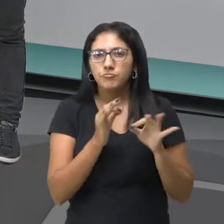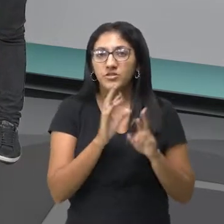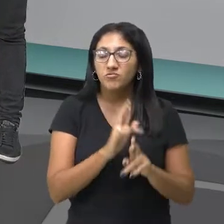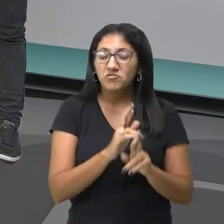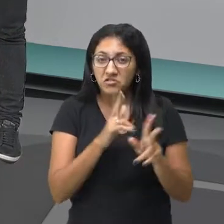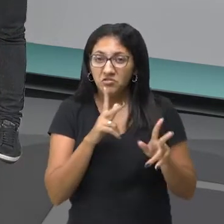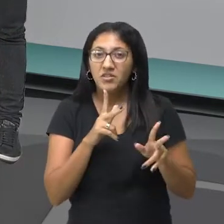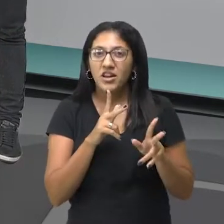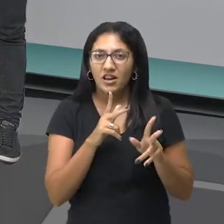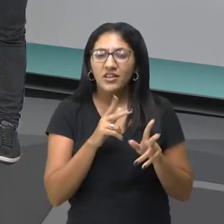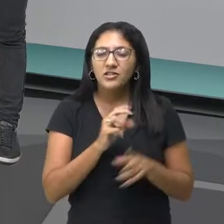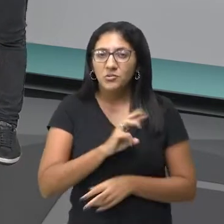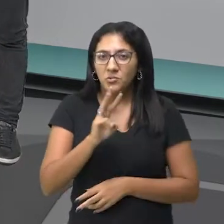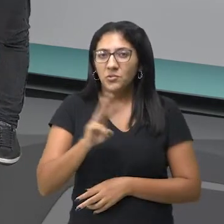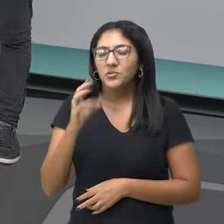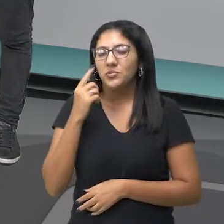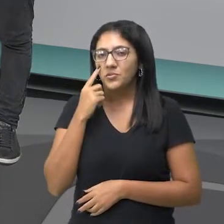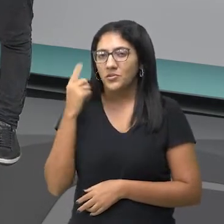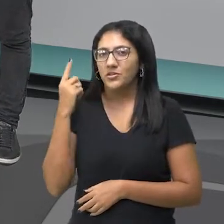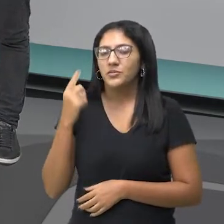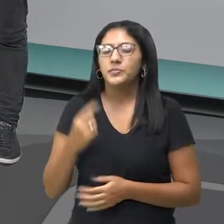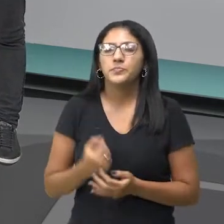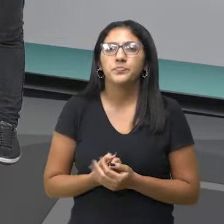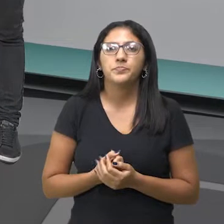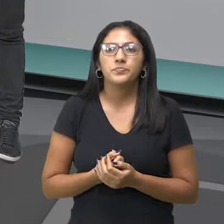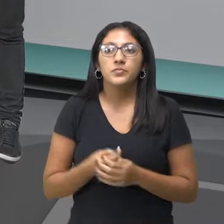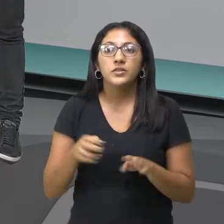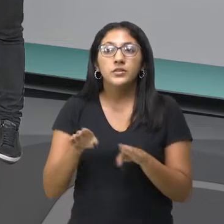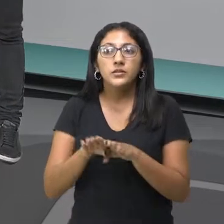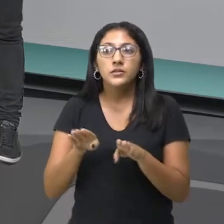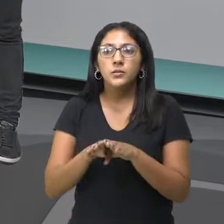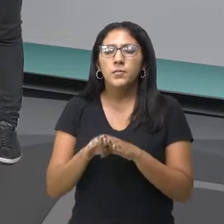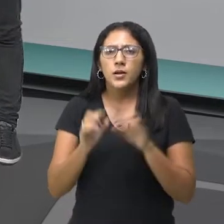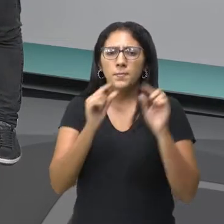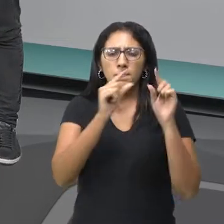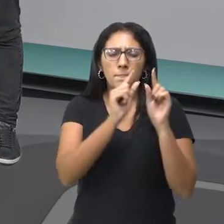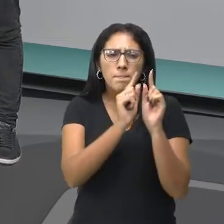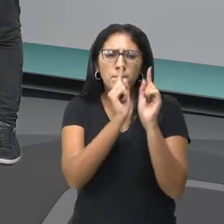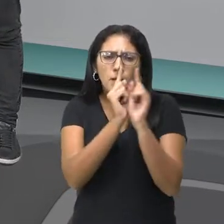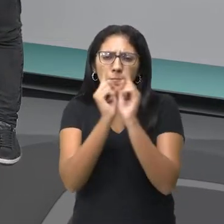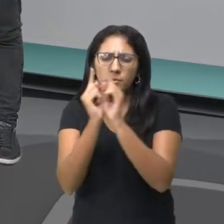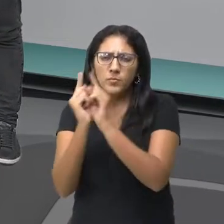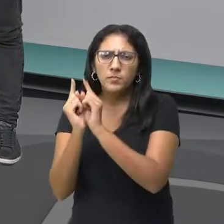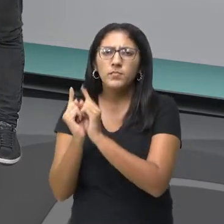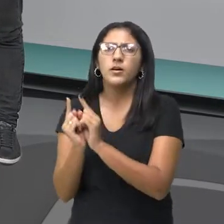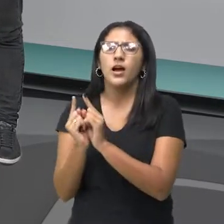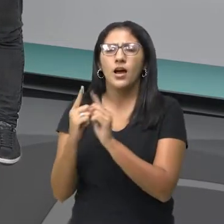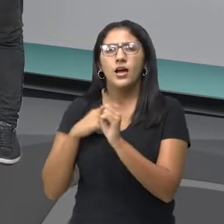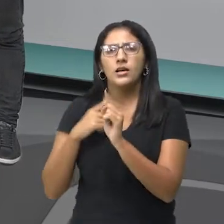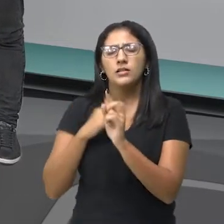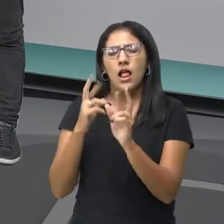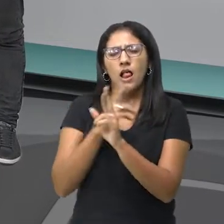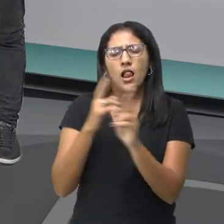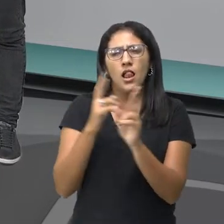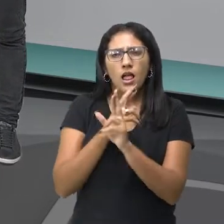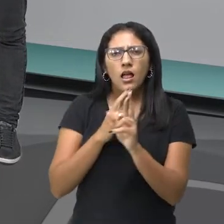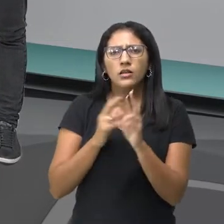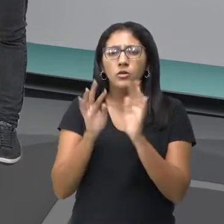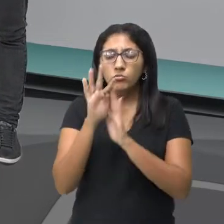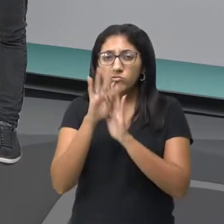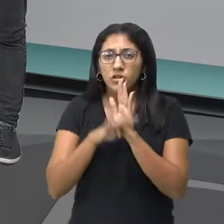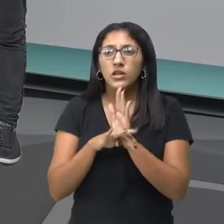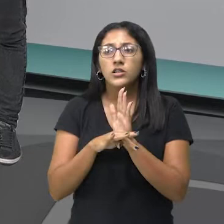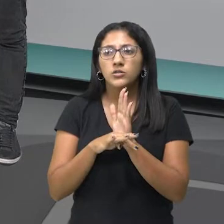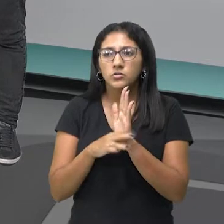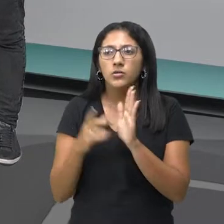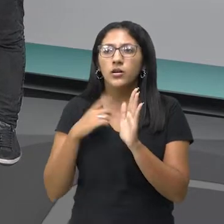ambiente virtual, ok? E observe que a seção que nós temos aqui relacionada, ou seja, em que nós vamos ter o nosso texto da aula,